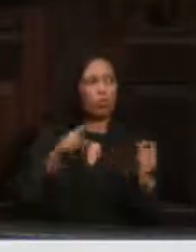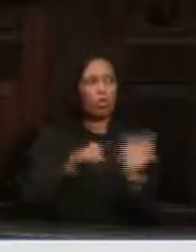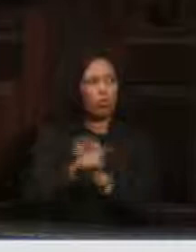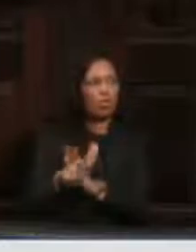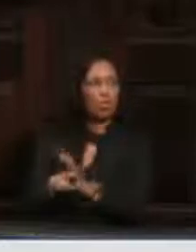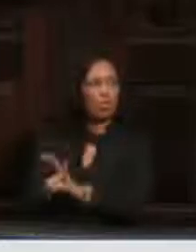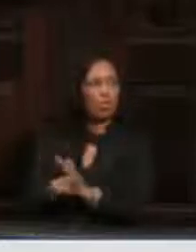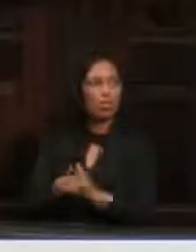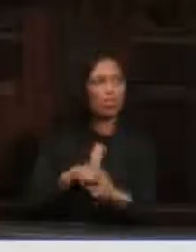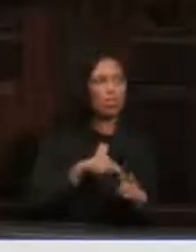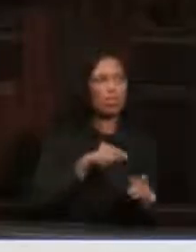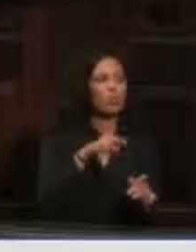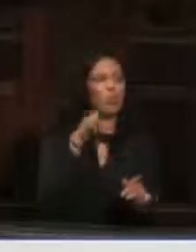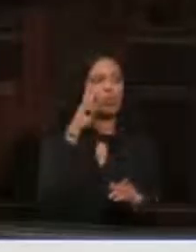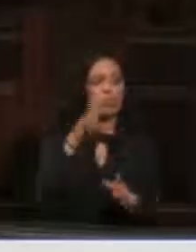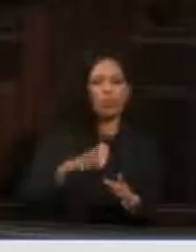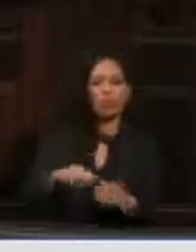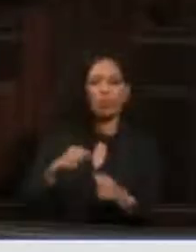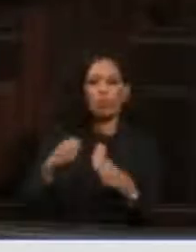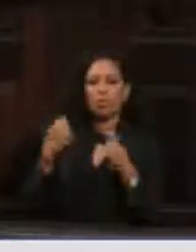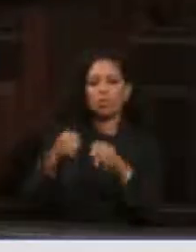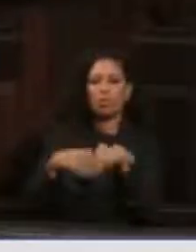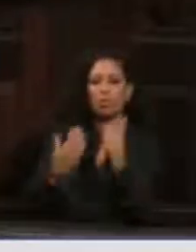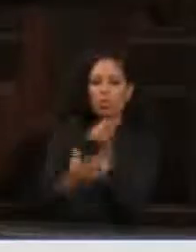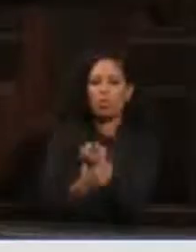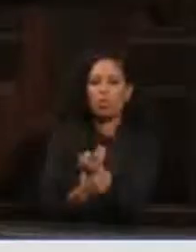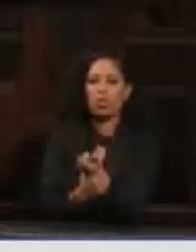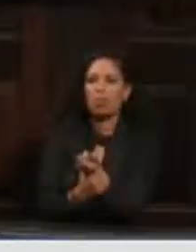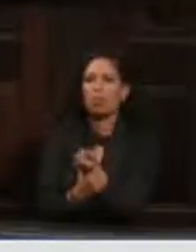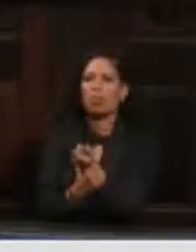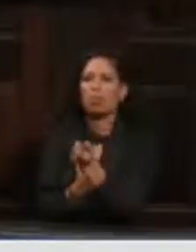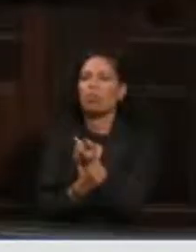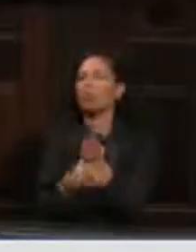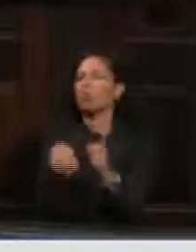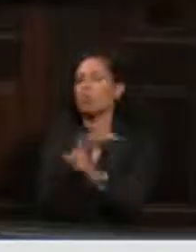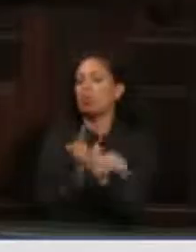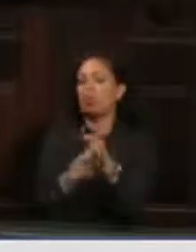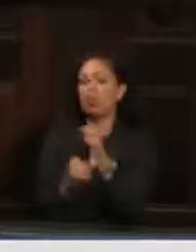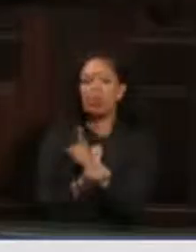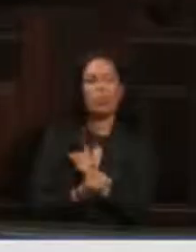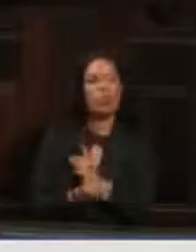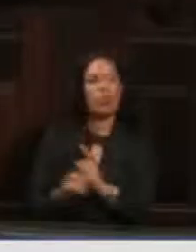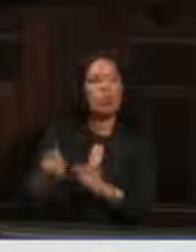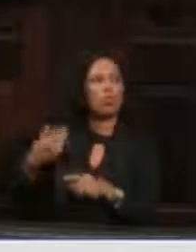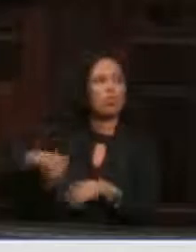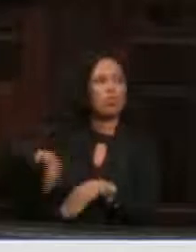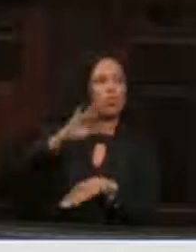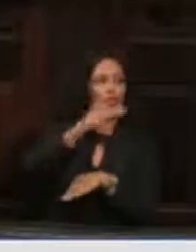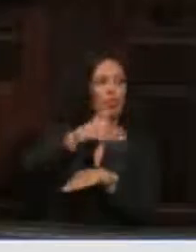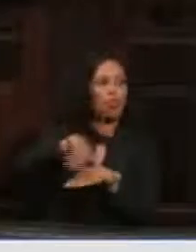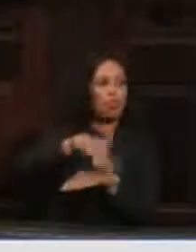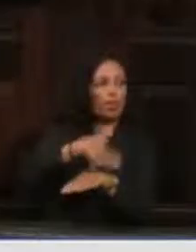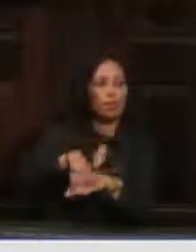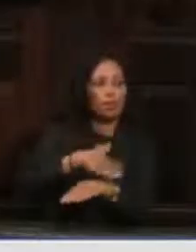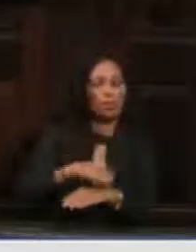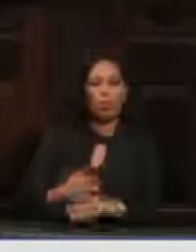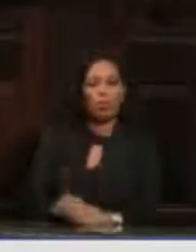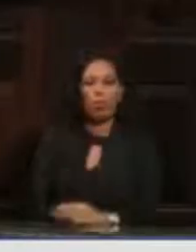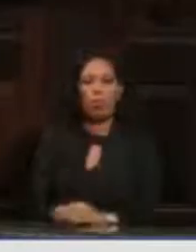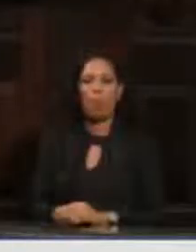fiscalizando, patrulhando, dando segurança ao cidadão que passa para ali, deputado, ao contribuinte. Pois